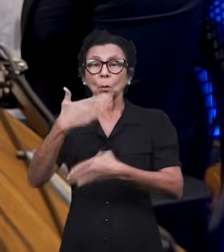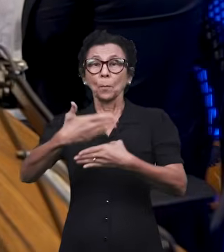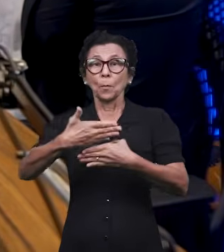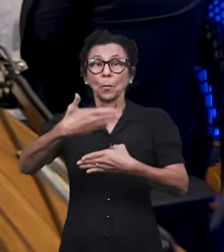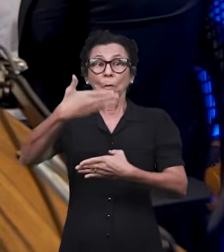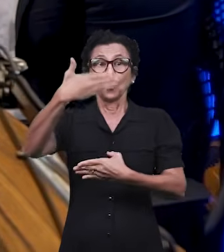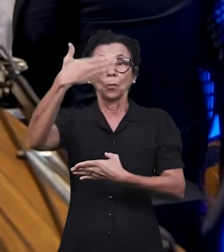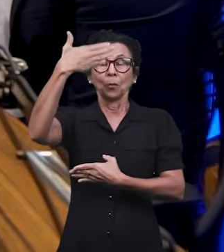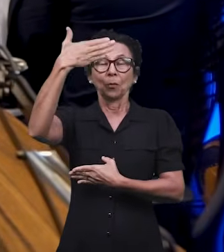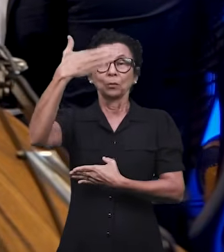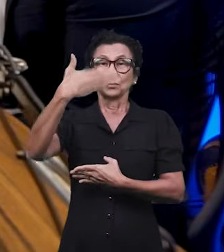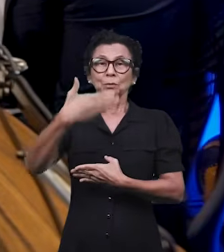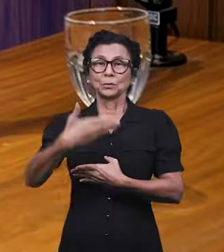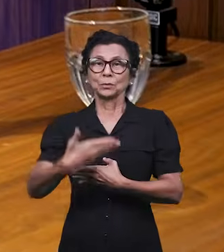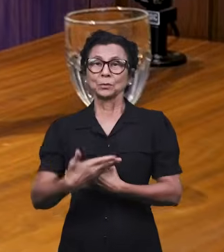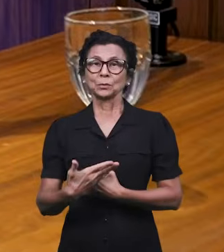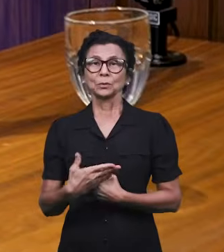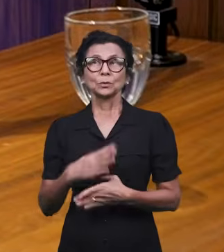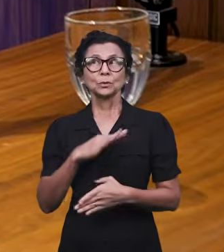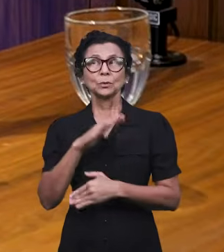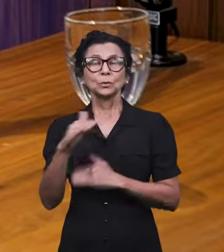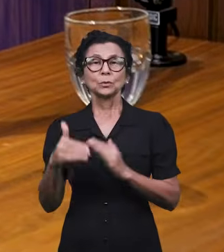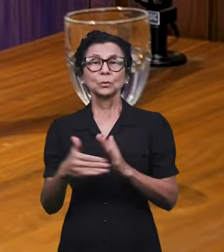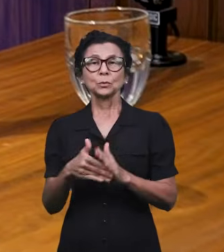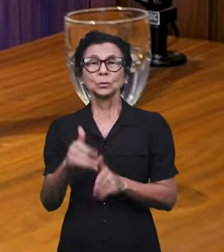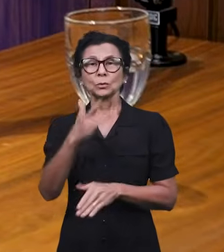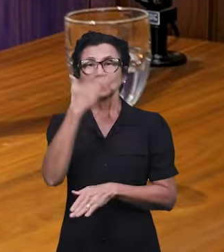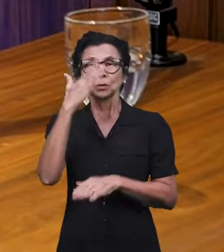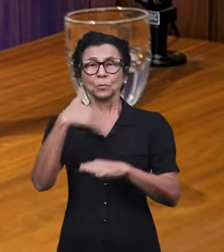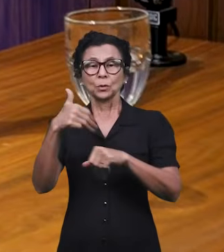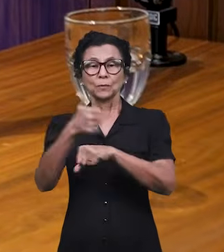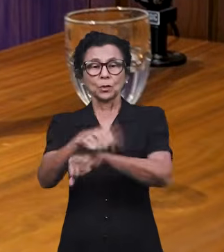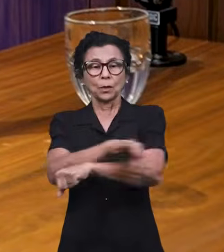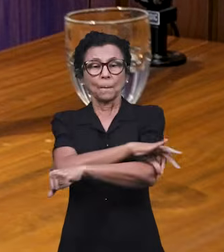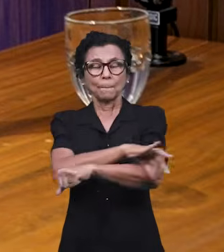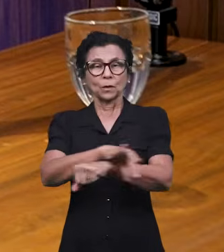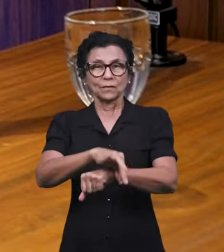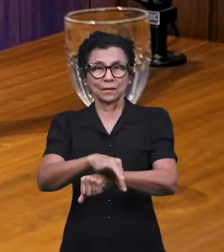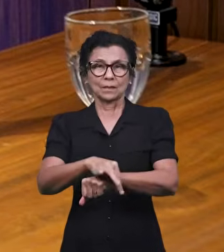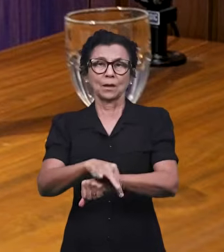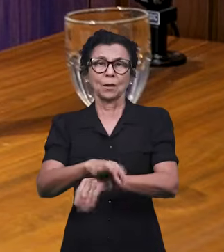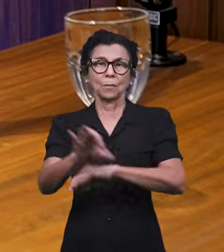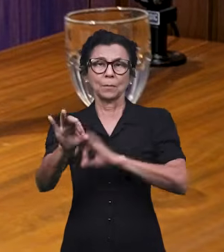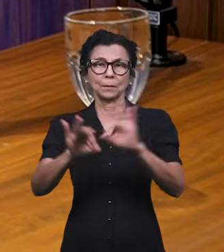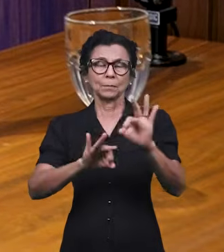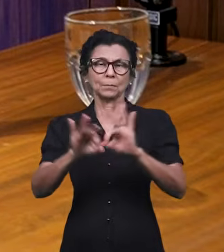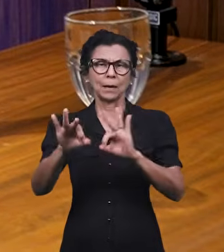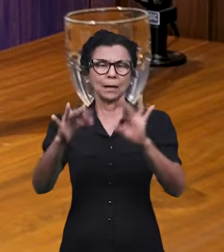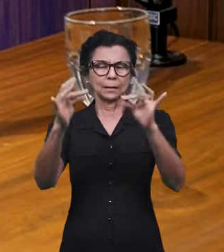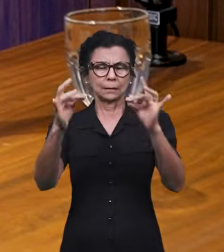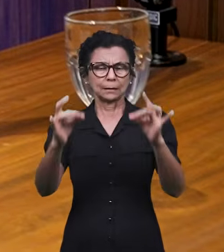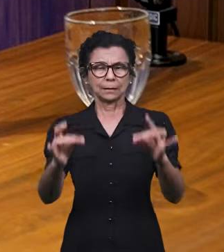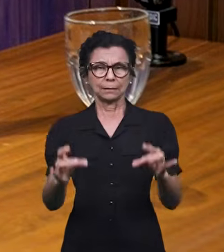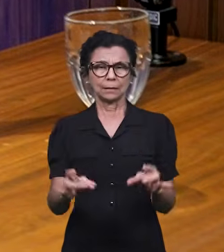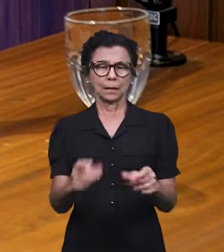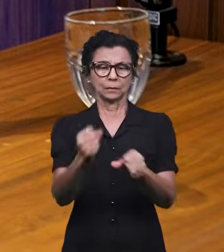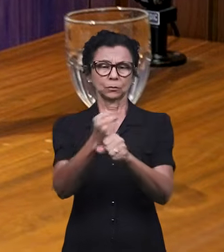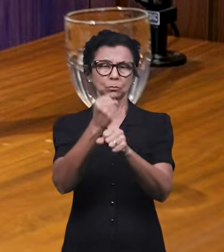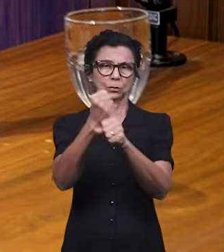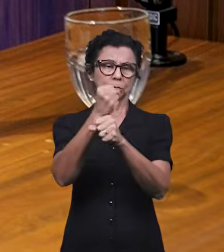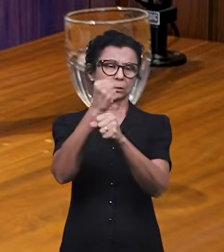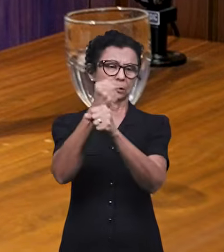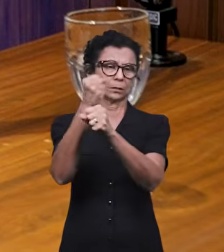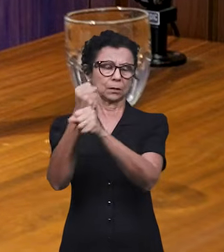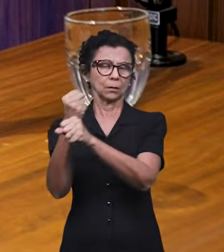né? Exatamente. Tudo que um arquiteto faz na prática. O arquiteto, ele traz esses detalhes construtivos, esses detalhes de